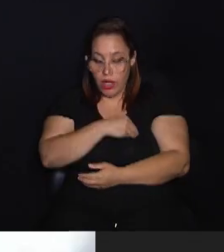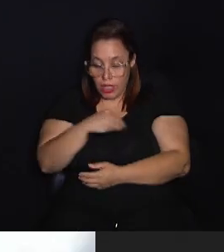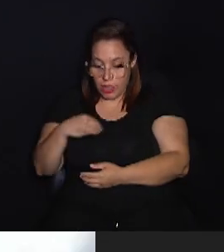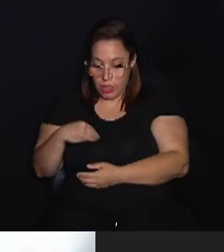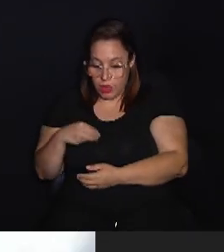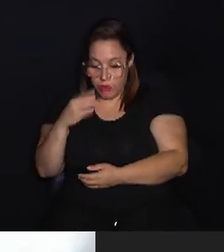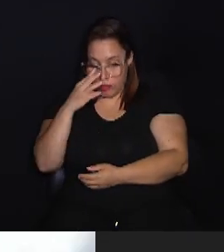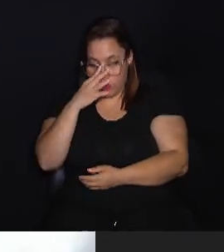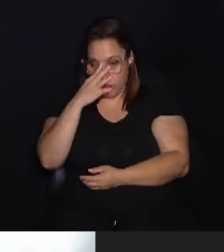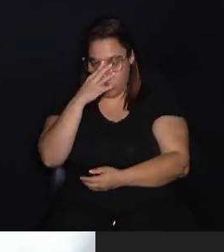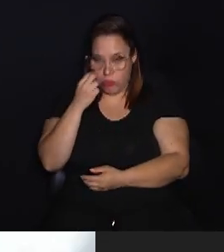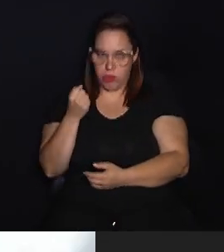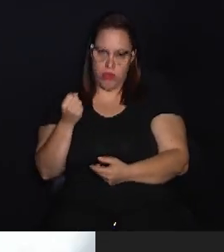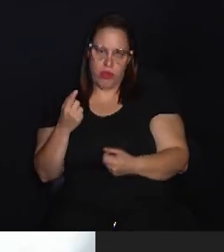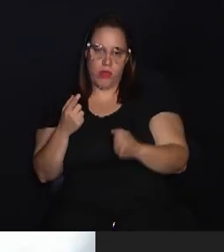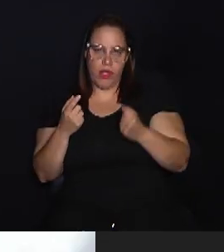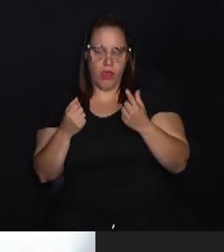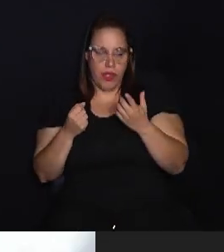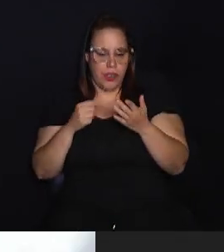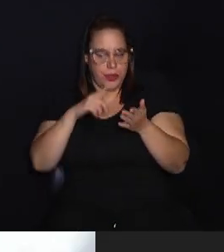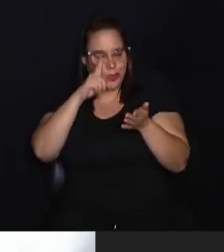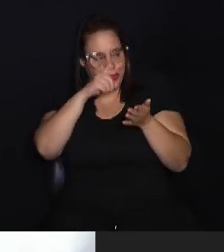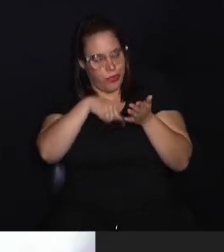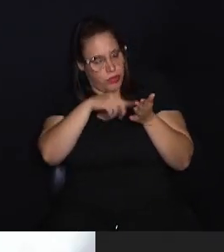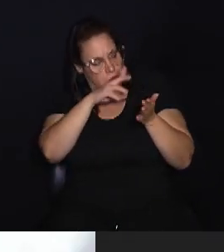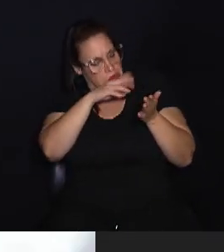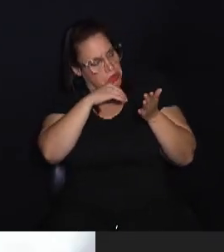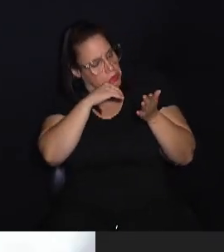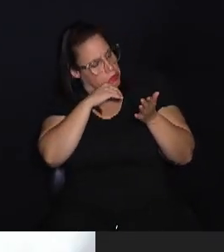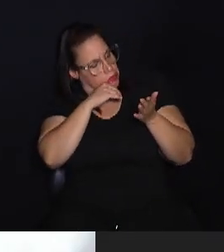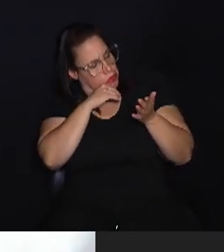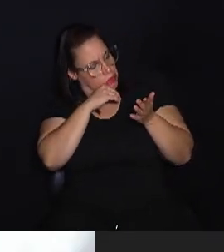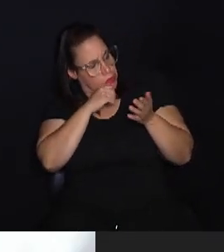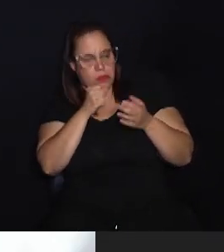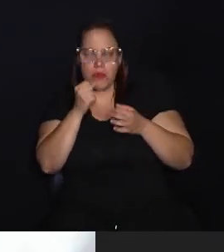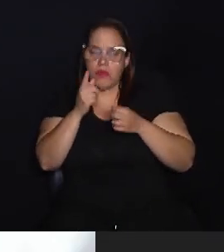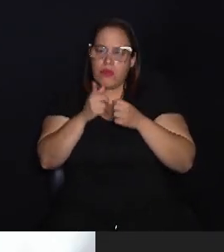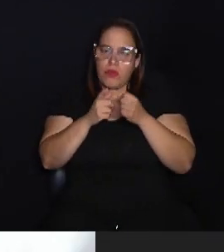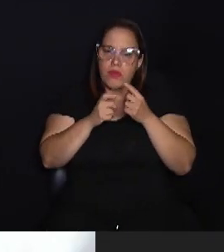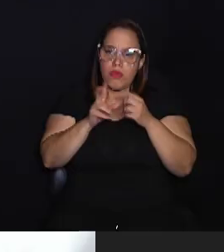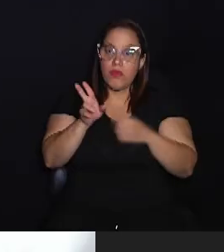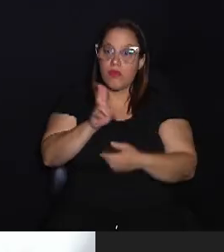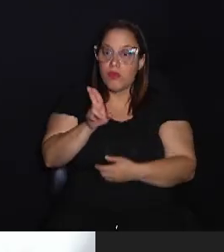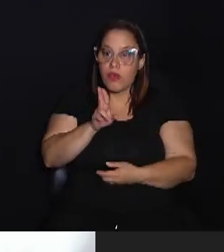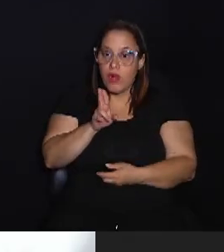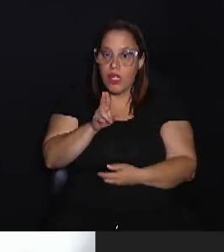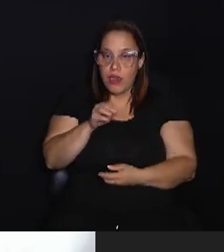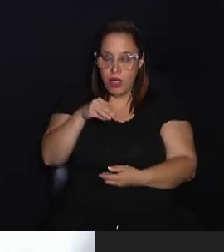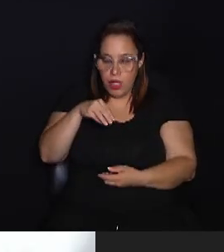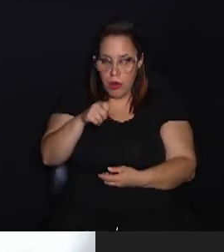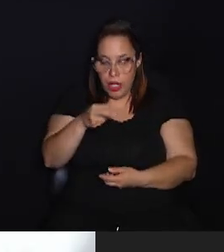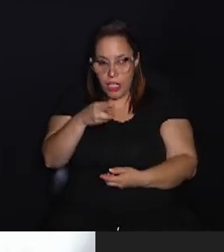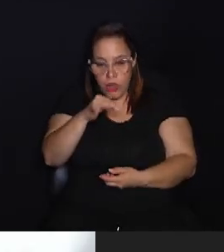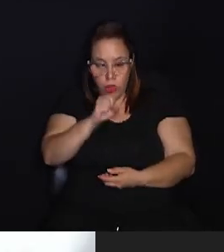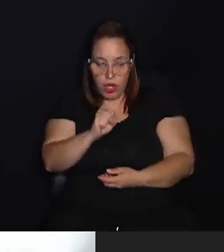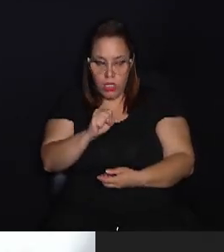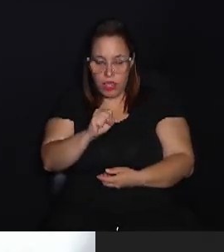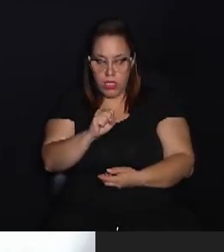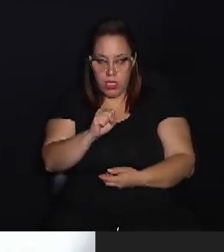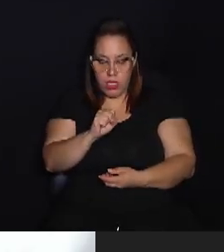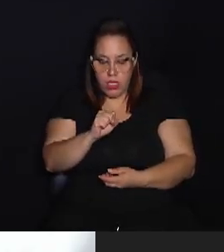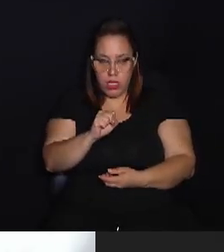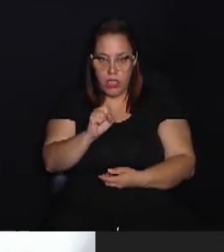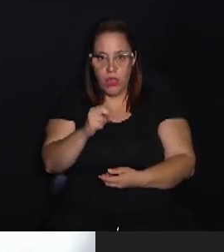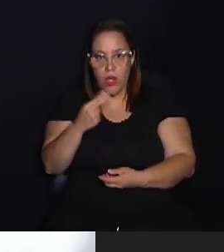exame, são aferidos, são avaliados alguns chamados marcadores